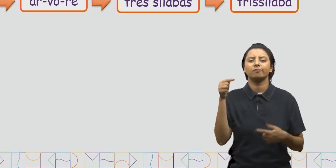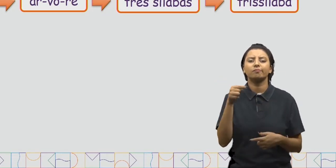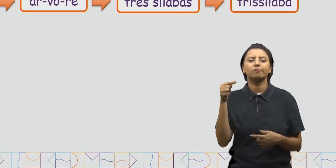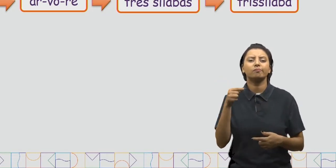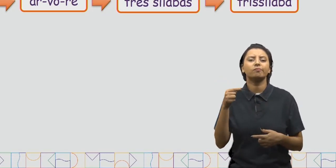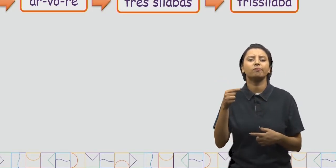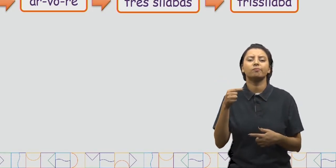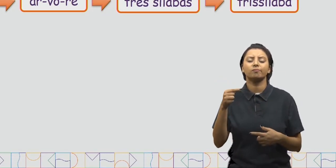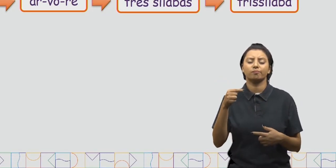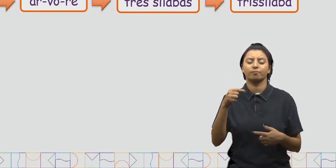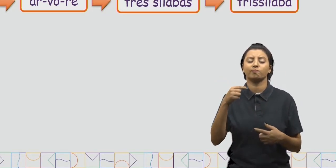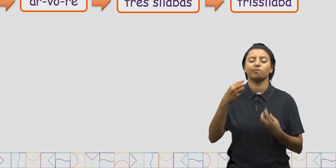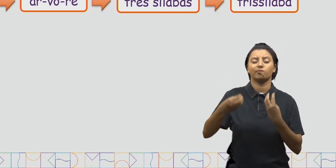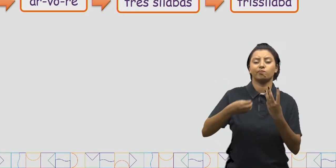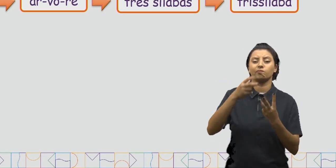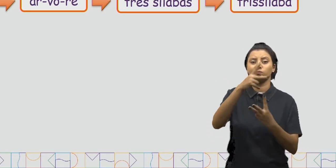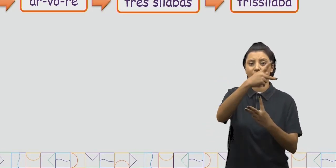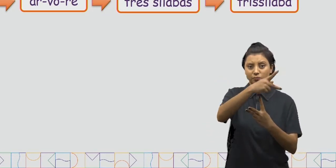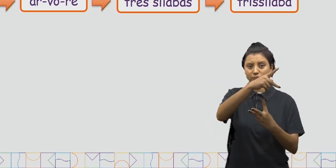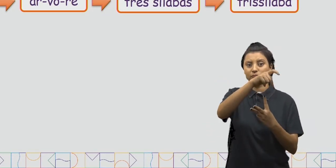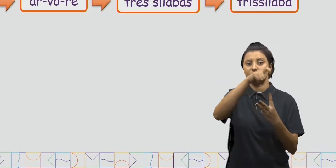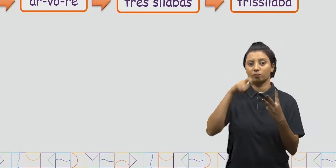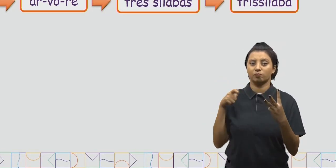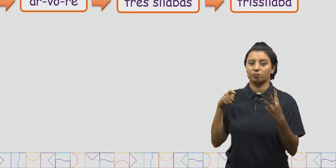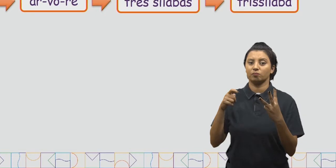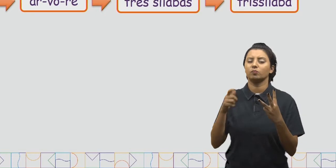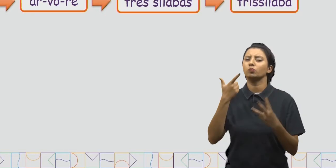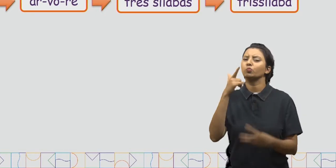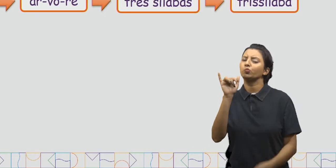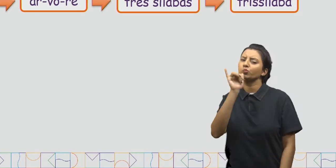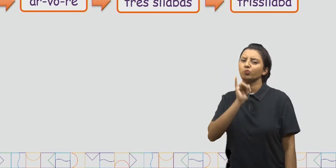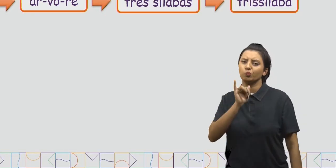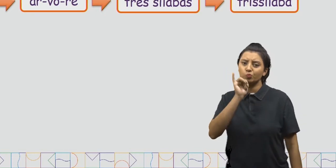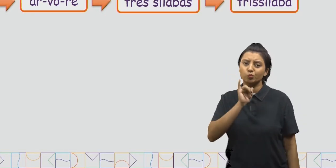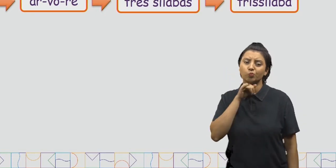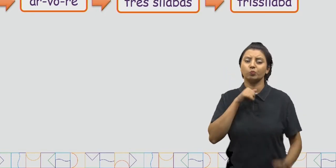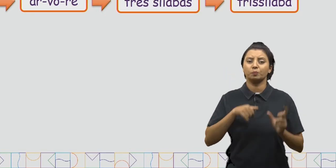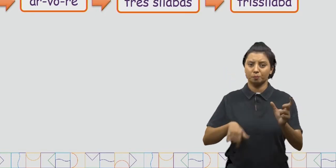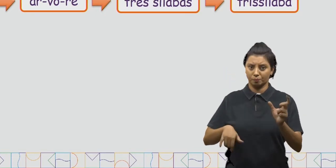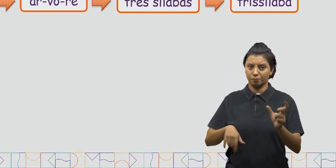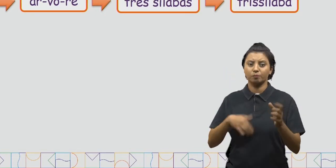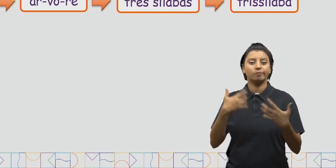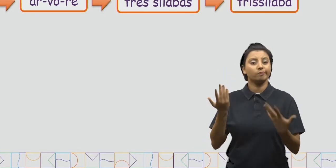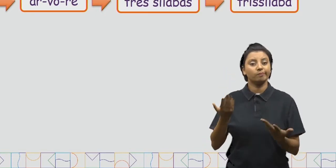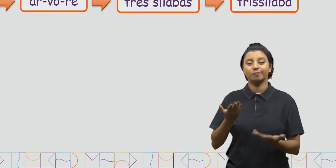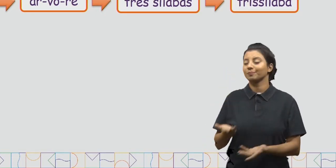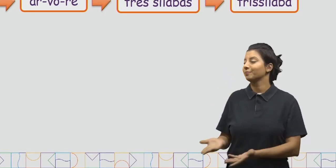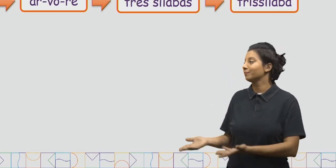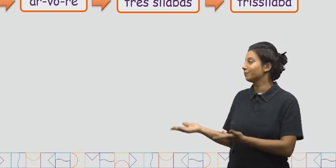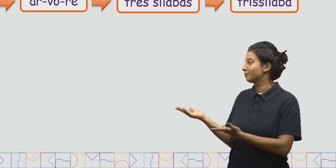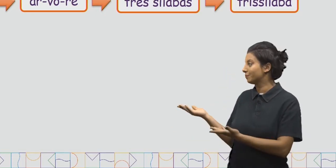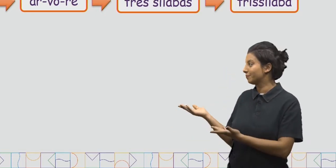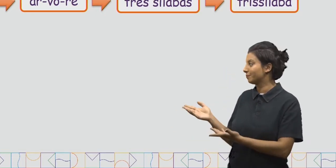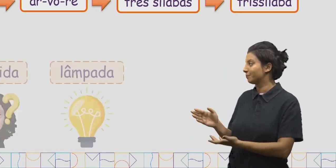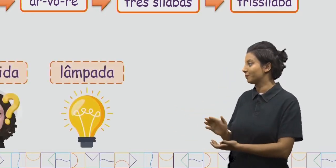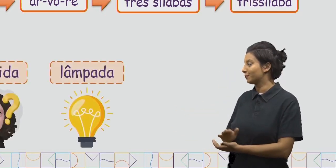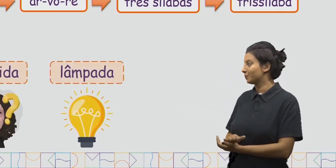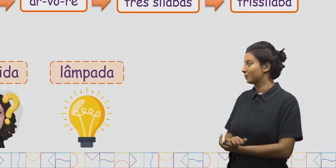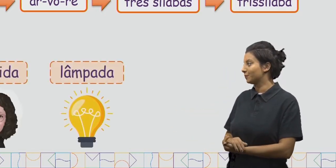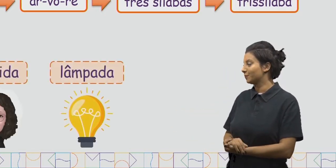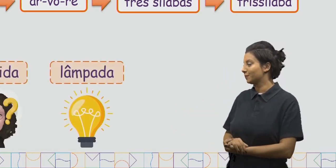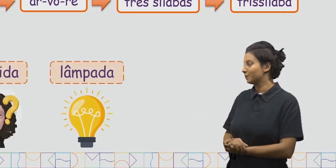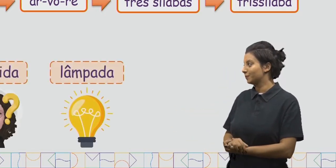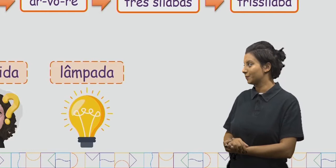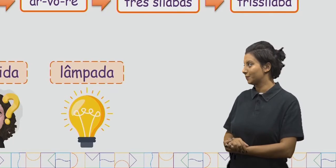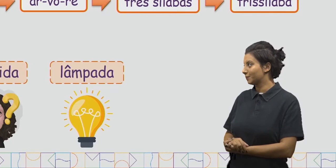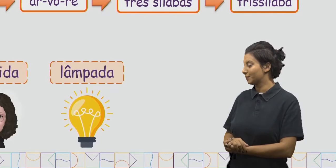é classificada como proparoxítona. Outros exemplos de palavras proparoxítonas são as palavras